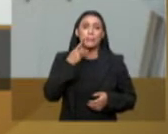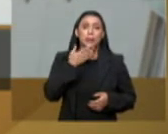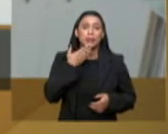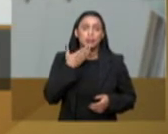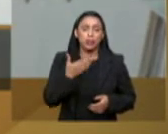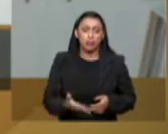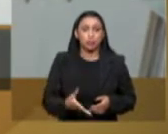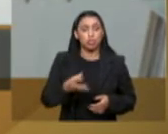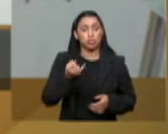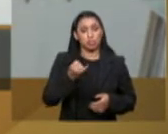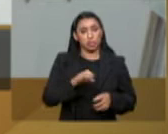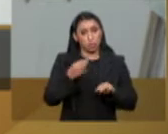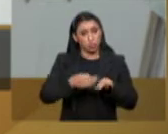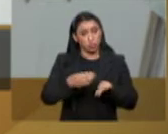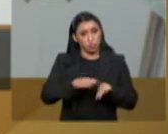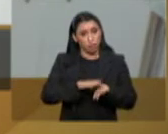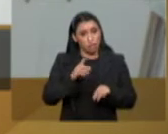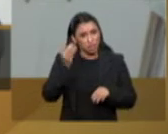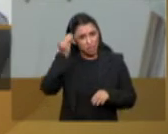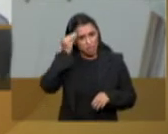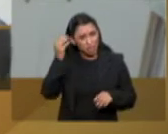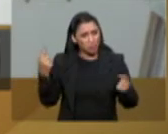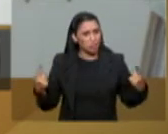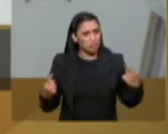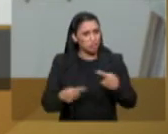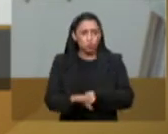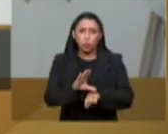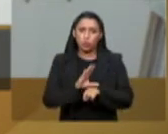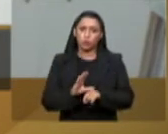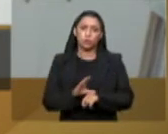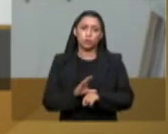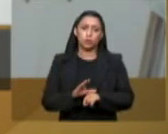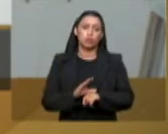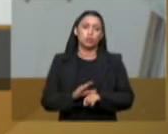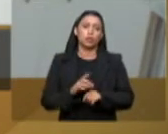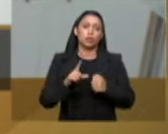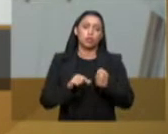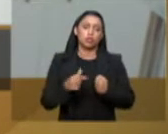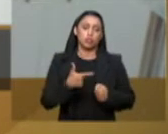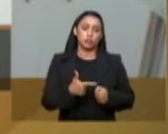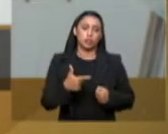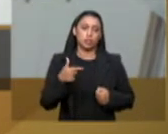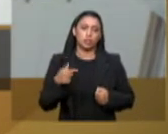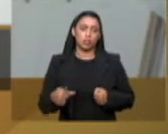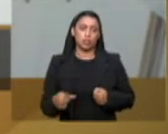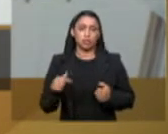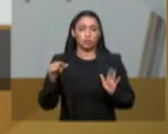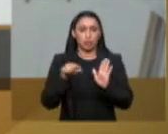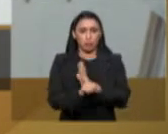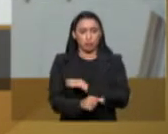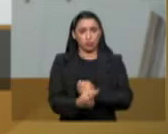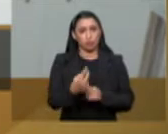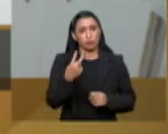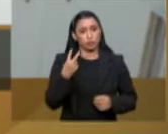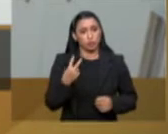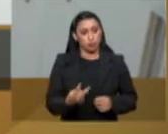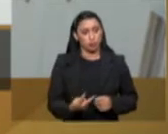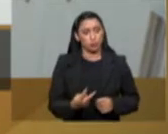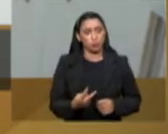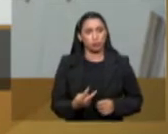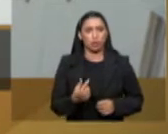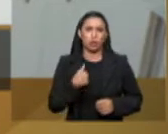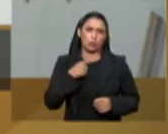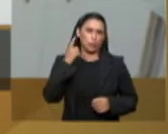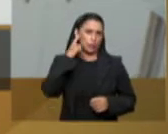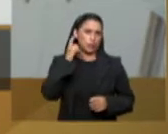excelências entenderem pela inconstitucionalidade do artigo 27, parágrafo 2º, o que realmente não se